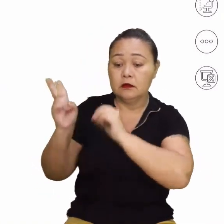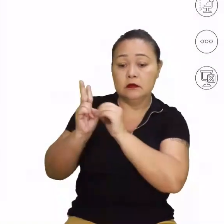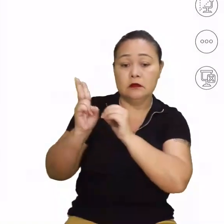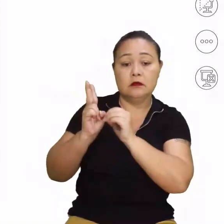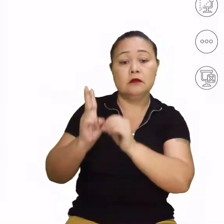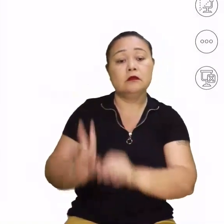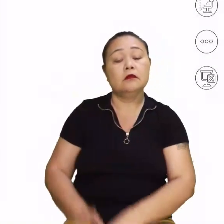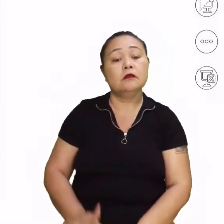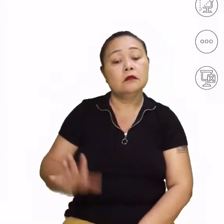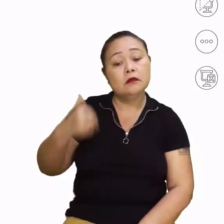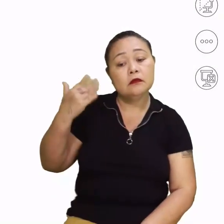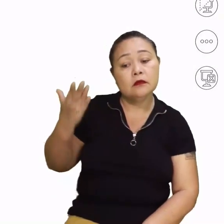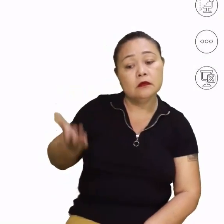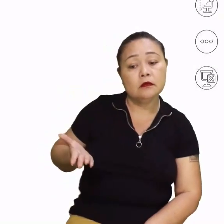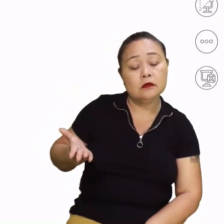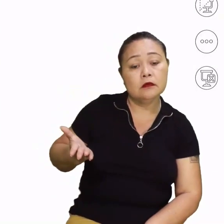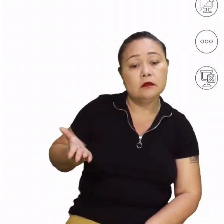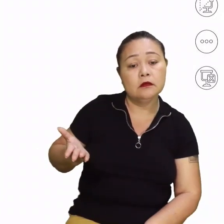indígenas